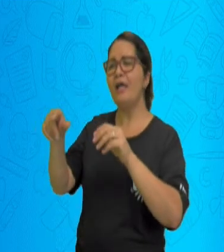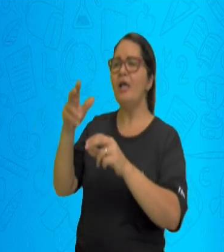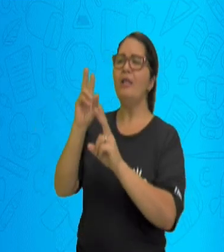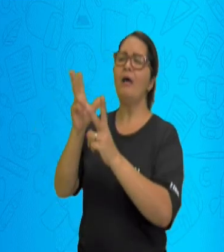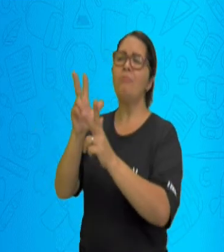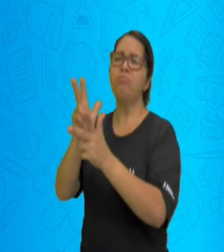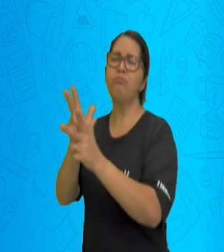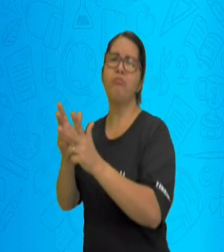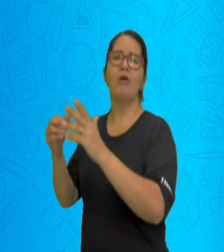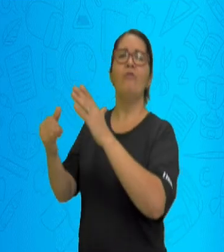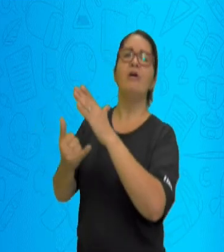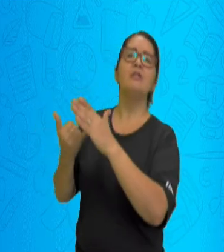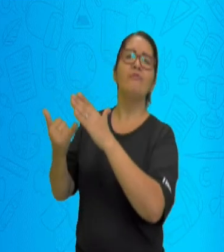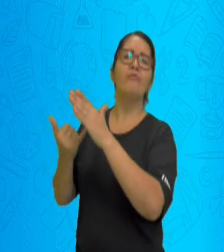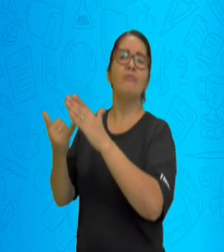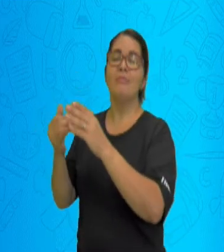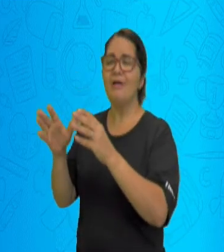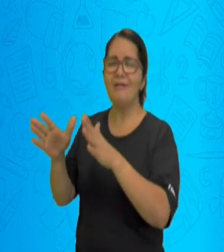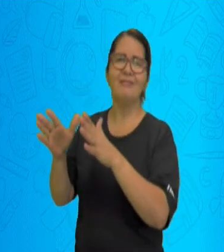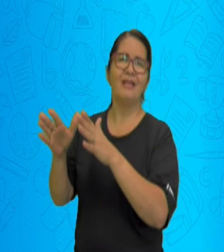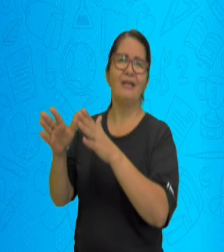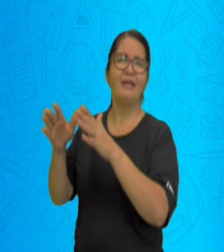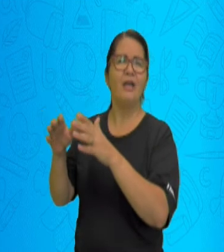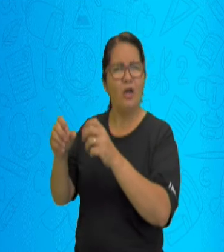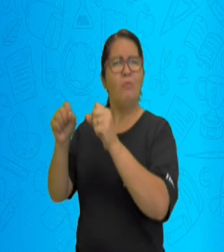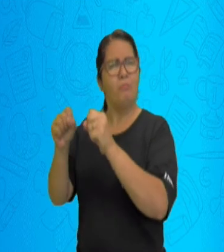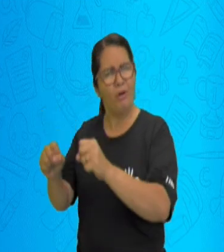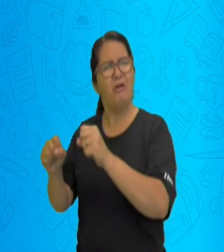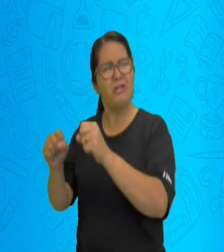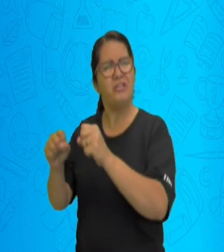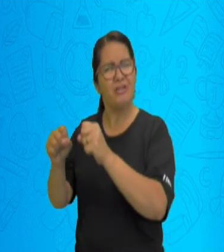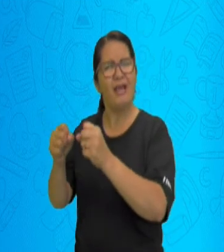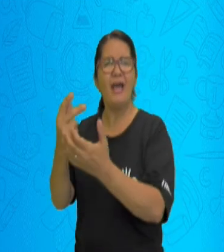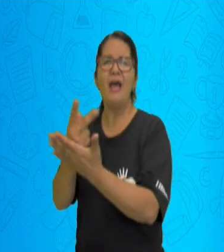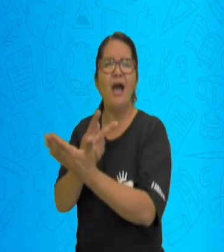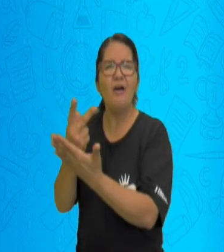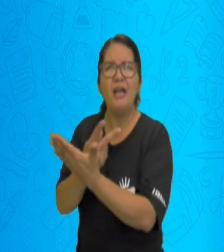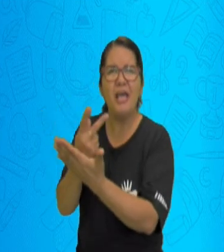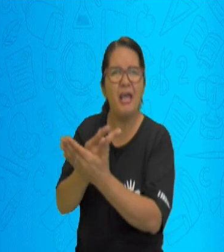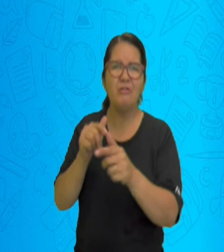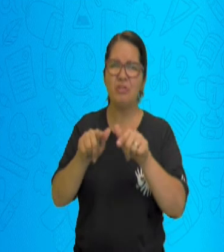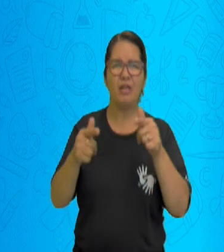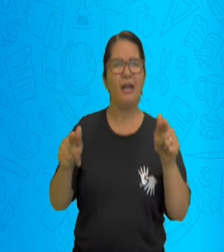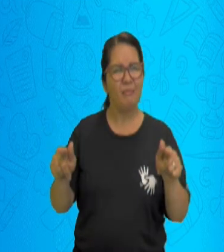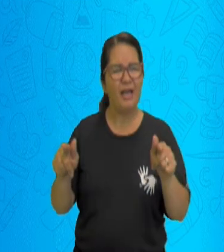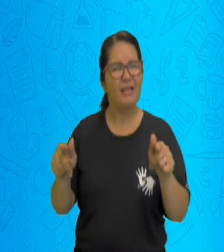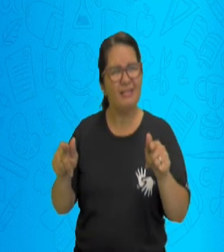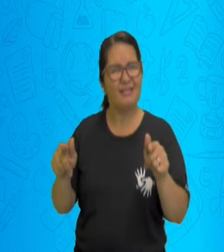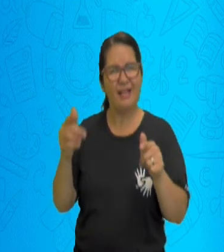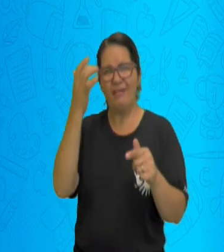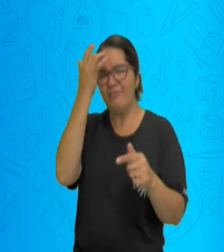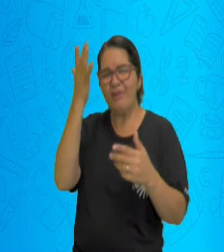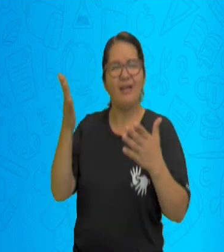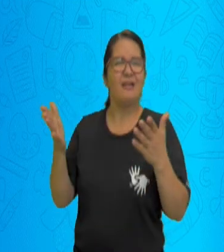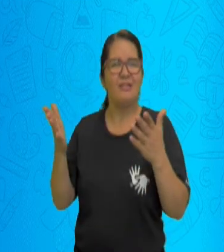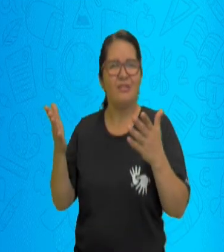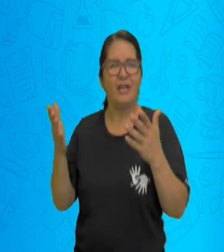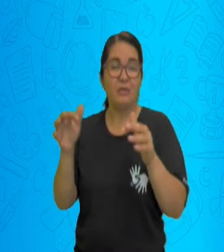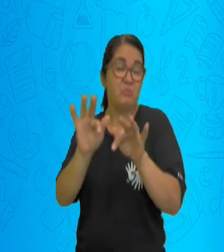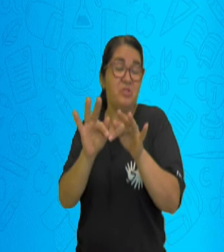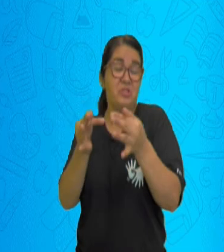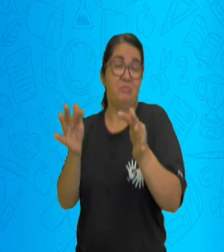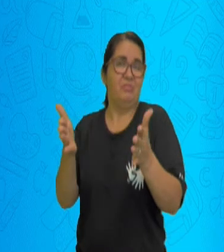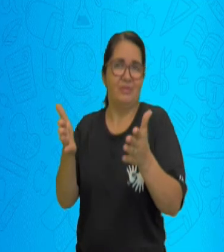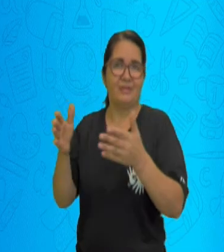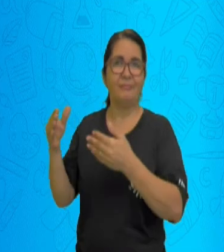nós utilizamos na oralidade, mas quando percebemos que está em texto, a gente faz a leitura, né?